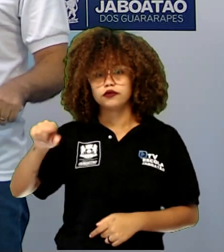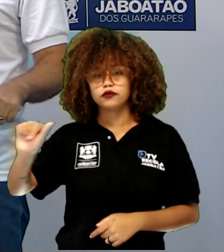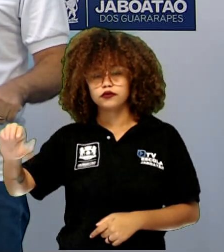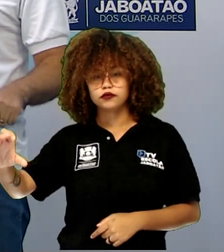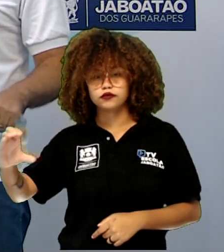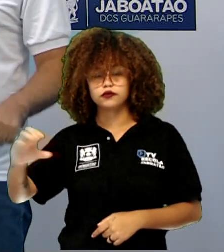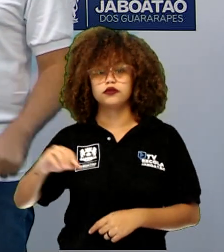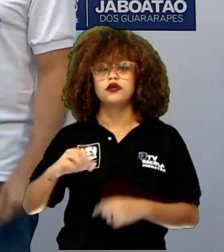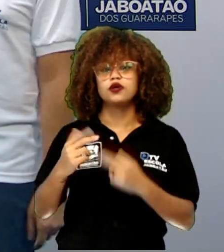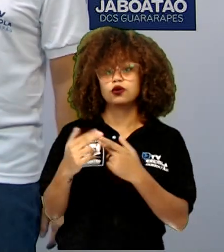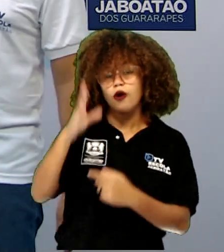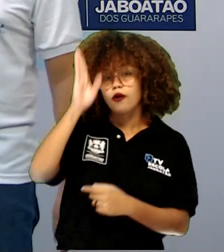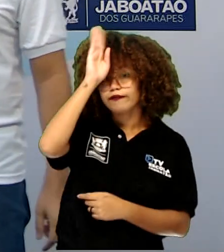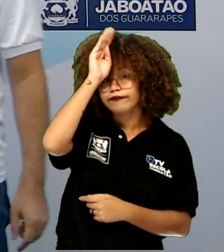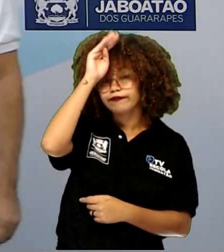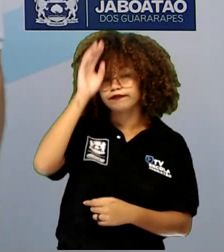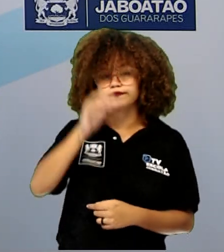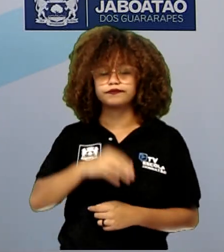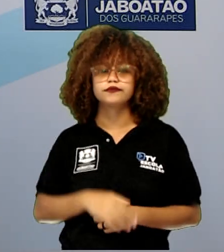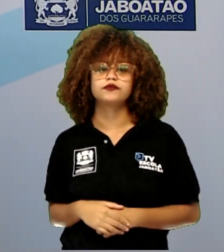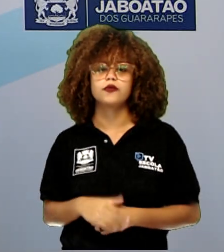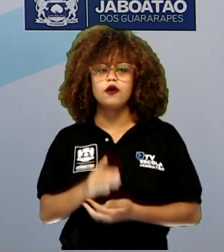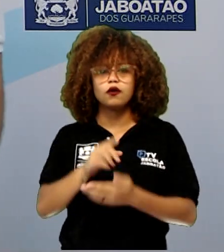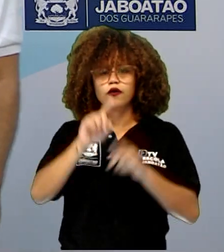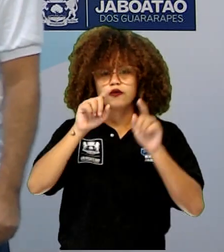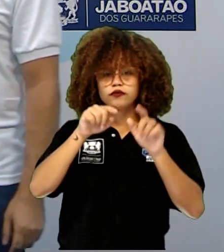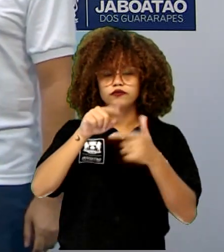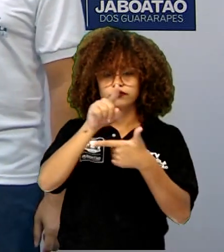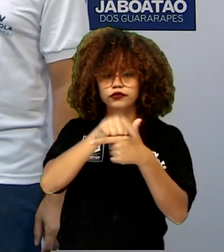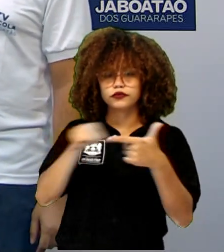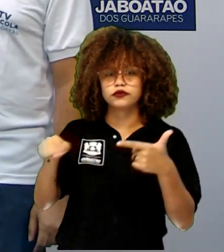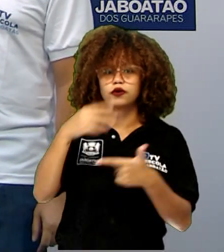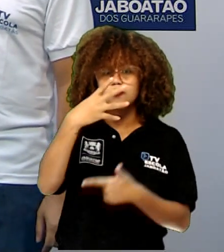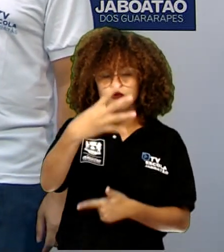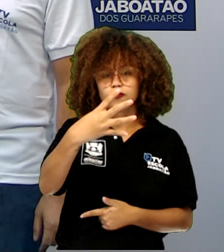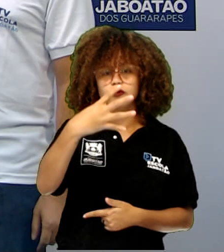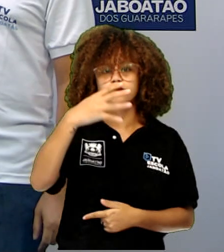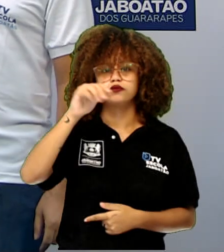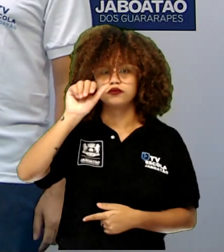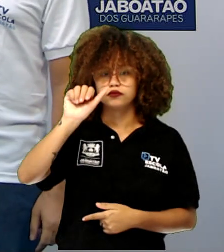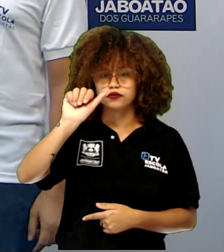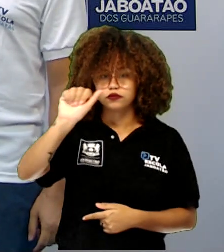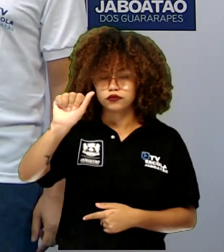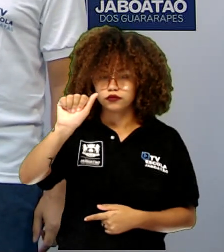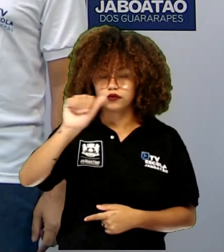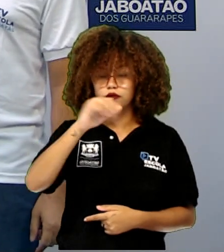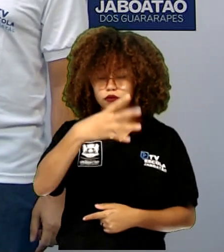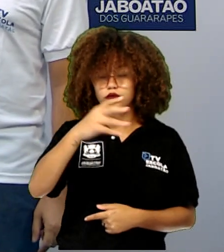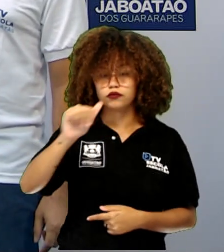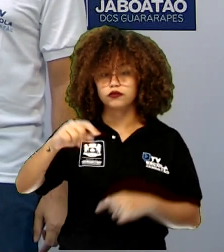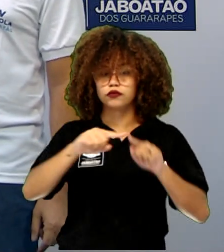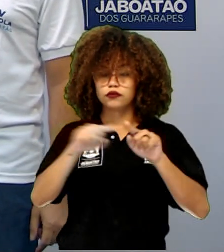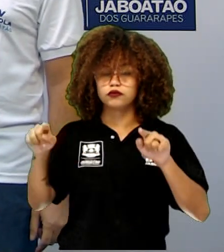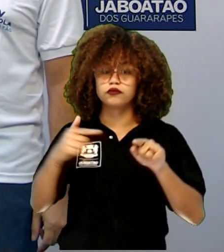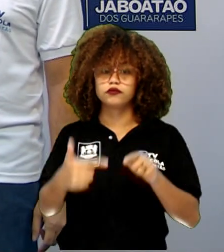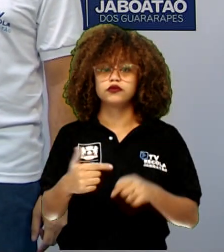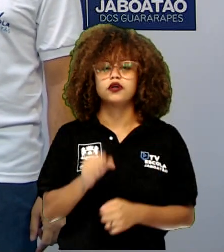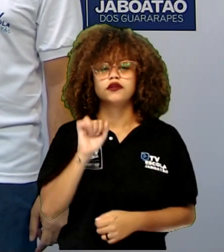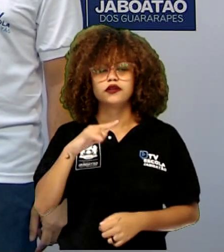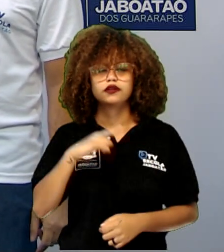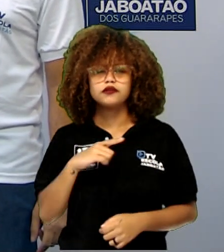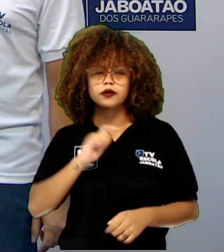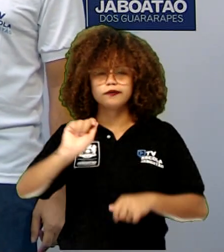fórmula de Bhaskara é dividido por quem quatro a elevado a 2 quando fizemos aqui no jogo dos sinais